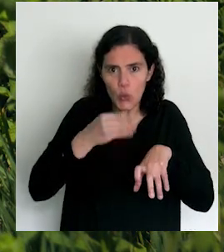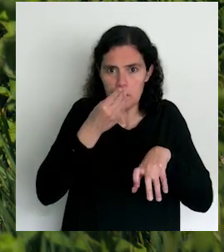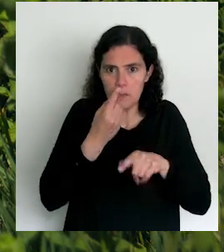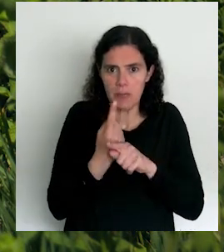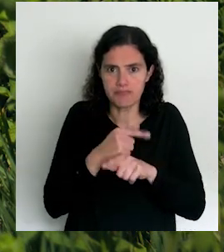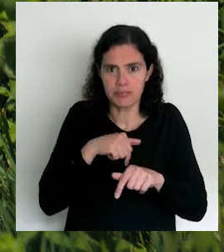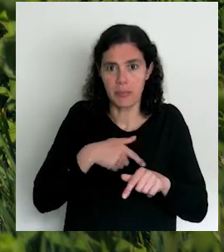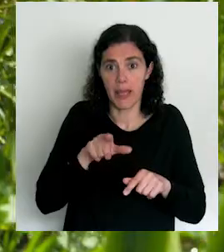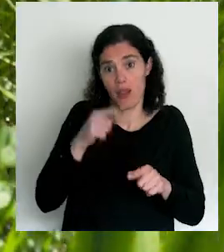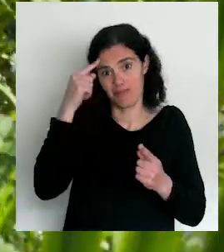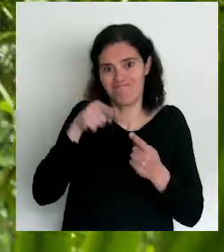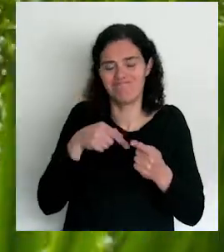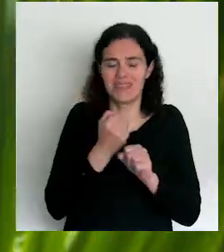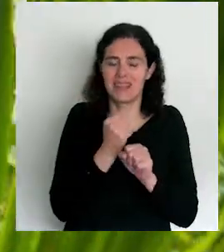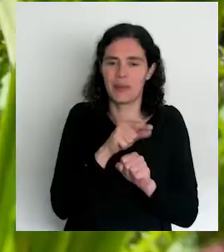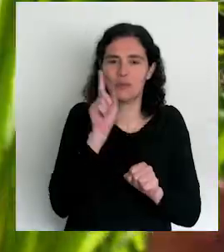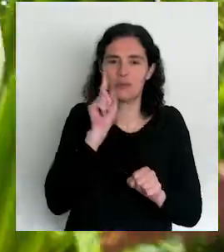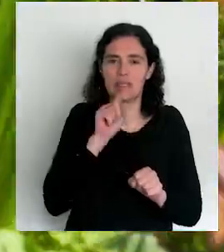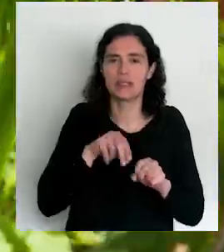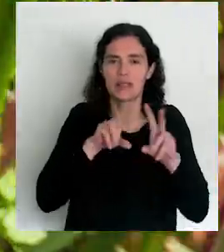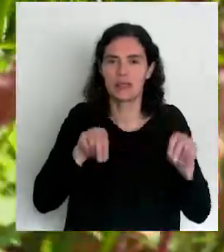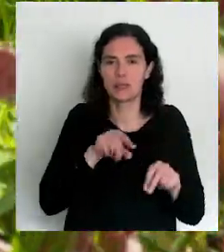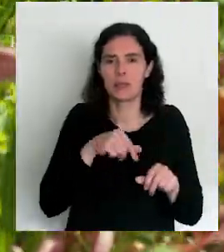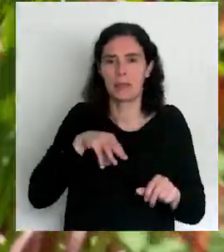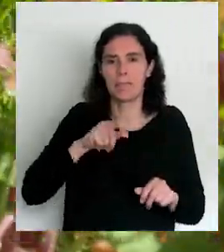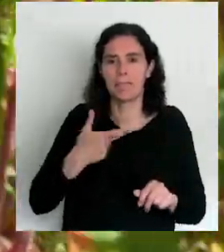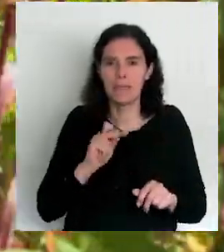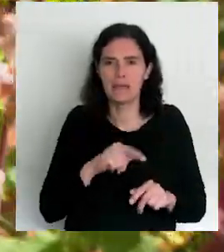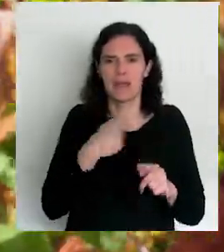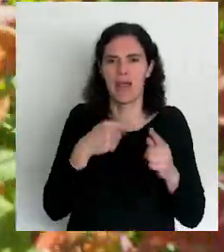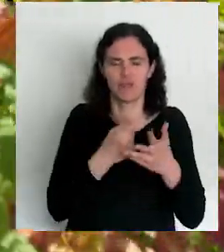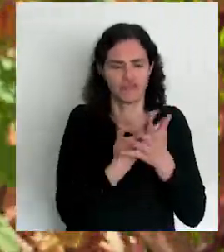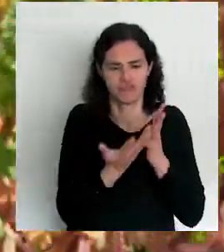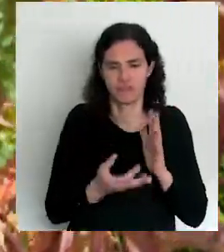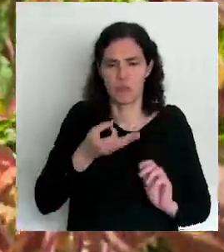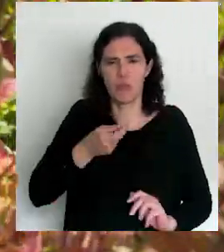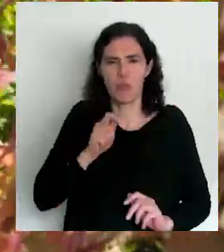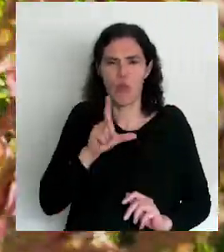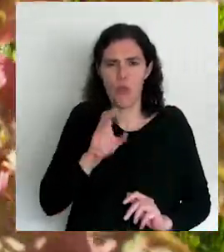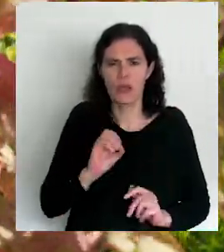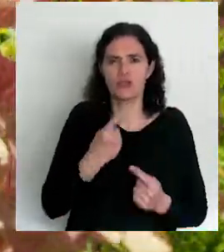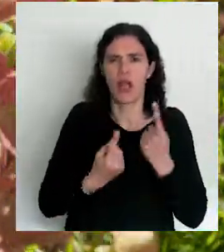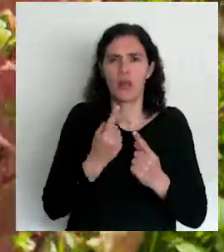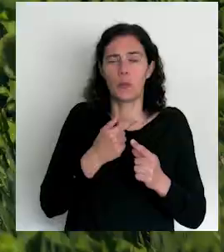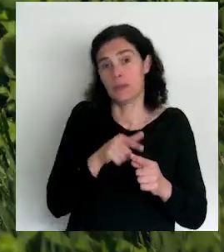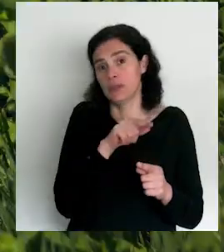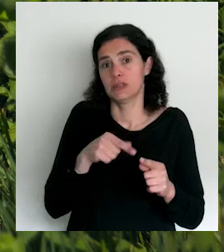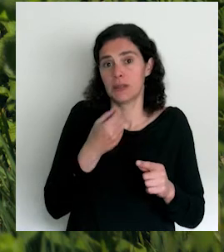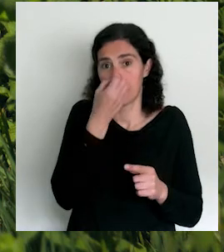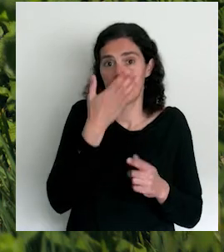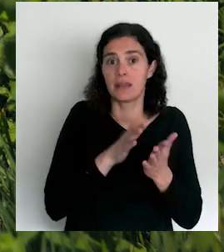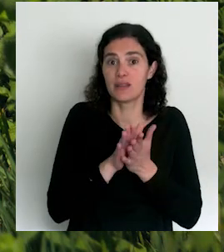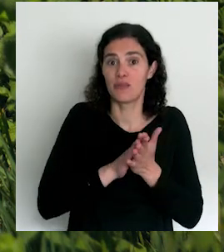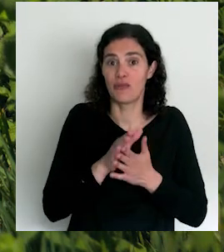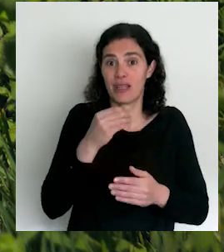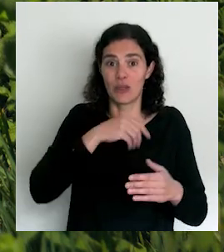portanto, tem um papel importante também na limpeza da água. Temos as mentas, a menta aquática, o mentrasto, o poejo, portanto também algumas plantas com